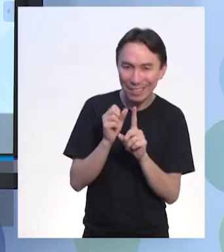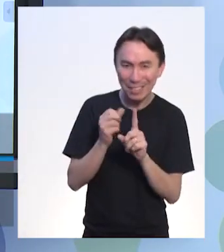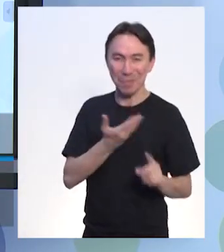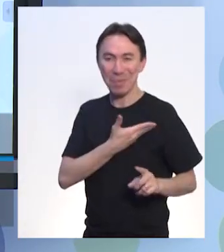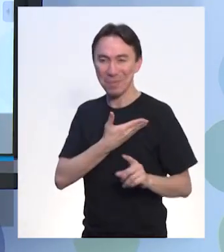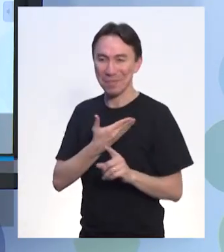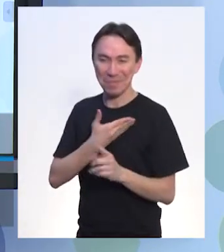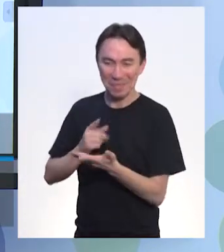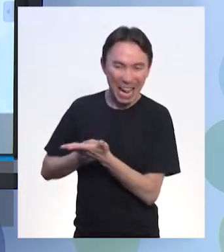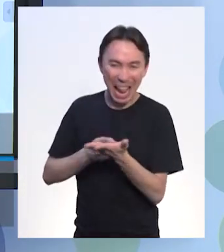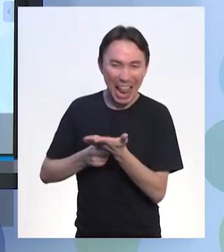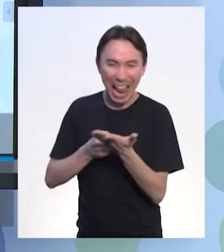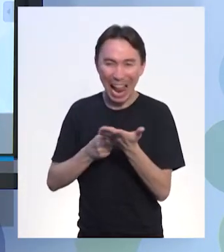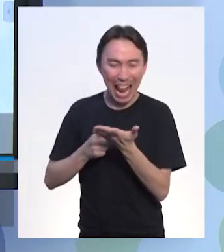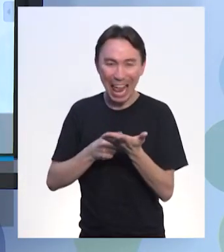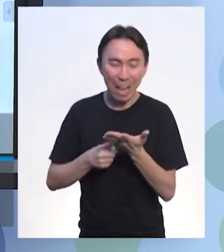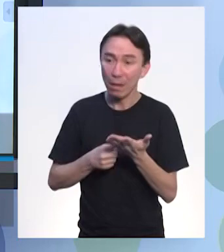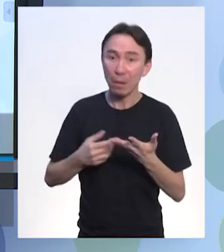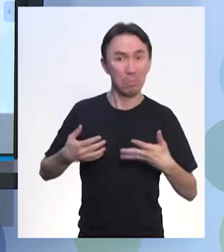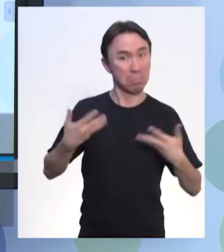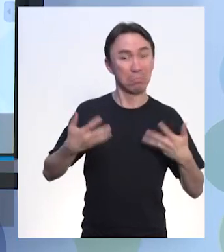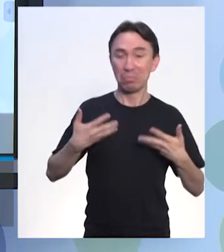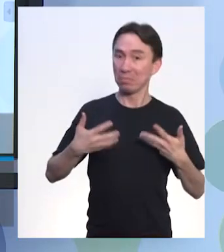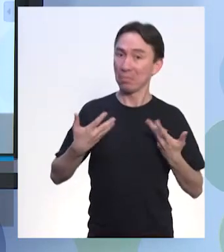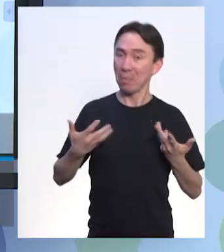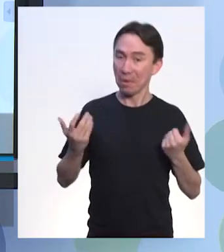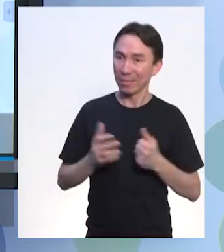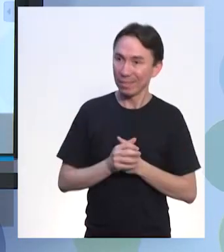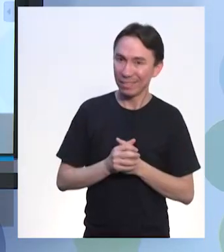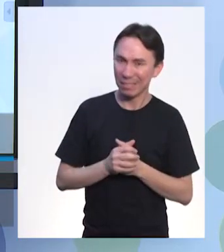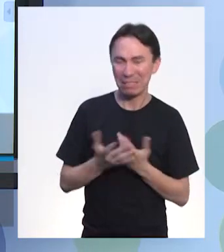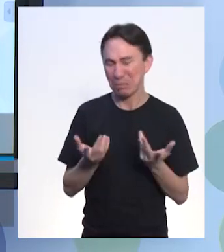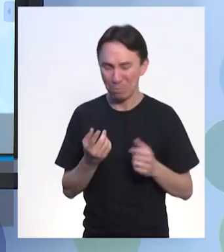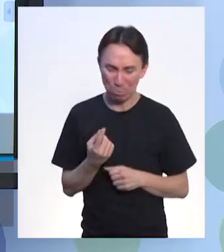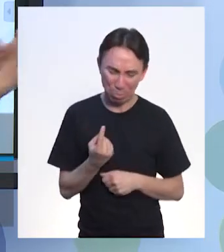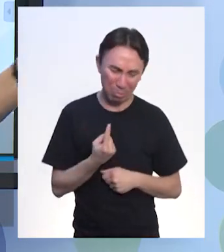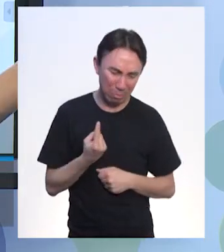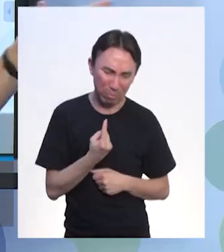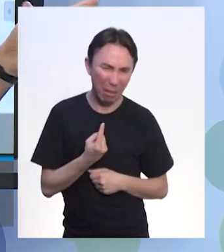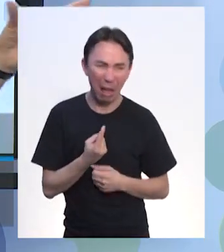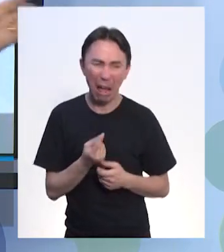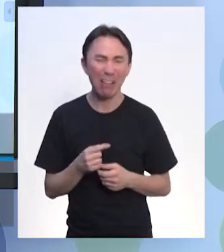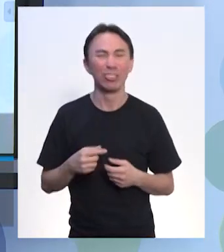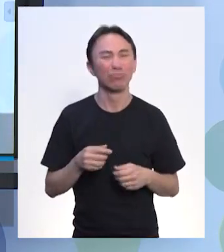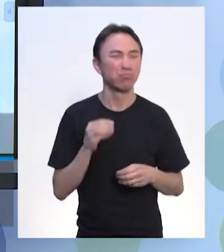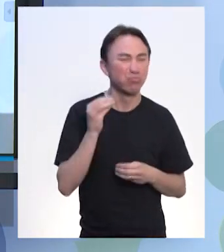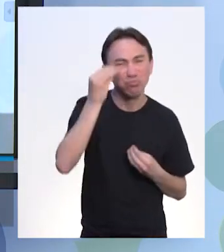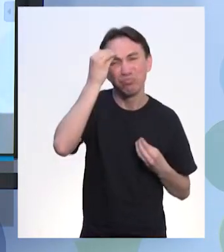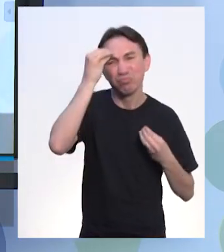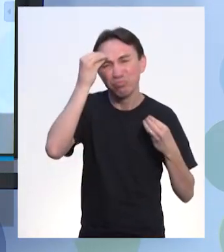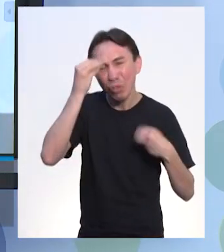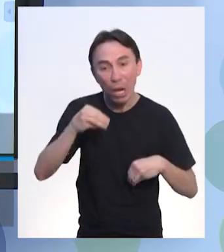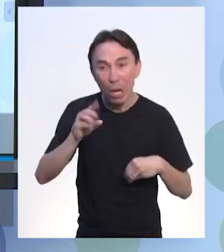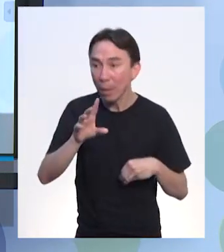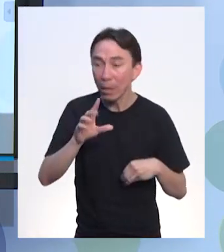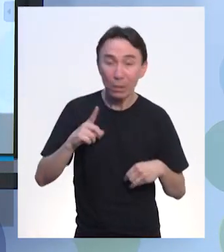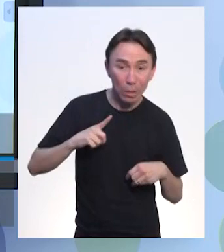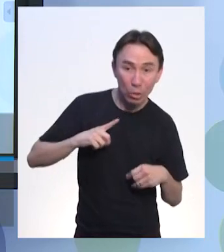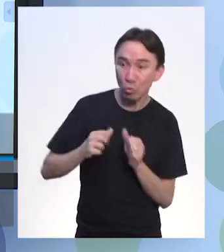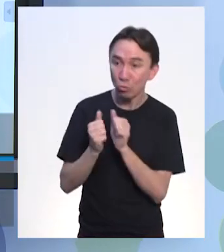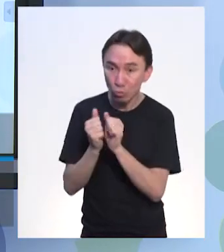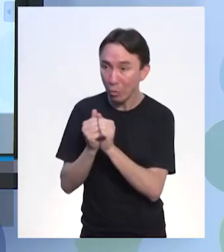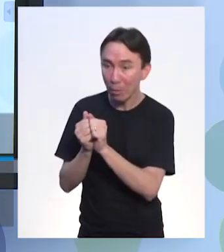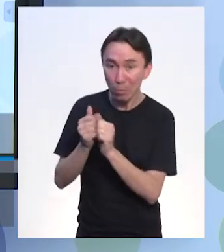Você fica naquela, puxa, mas eu vou praticar tal coisa sozinho? Então, vamos lá. Vamos conhecer locais em que a gente pode agregar pessoas. Lembrem-se, eu